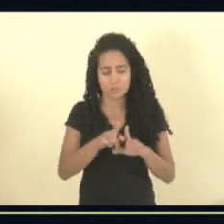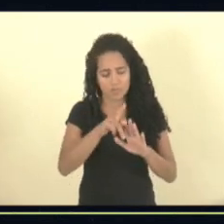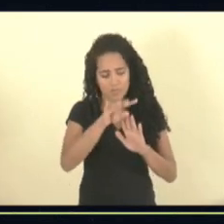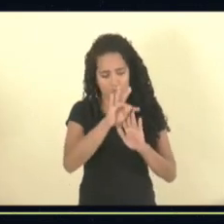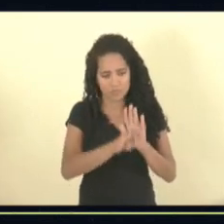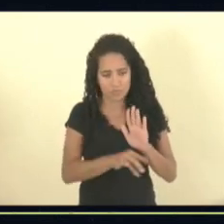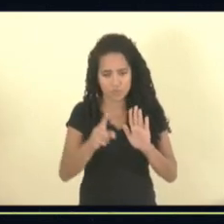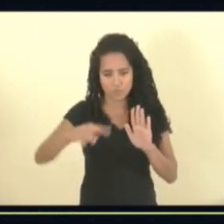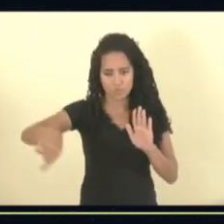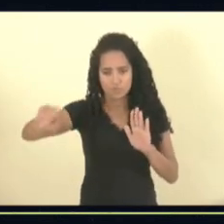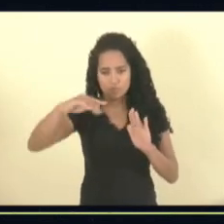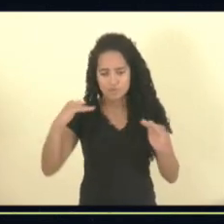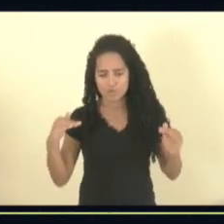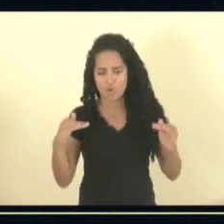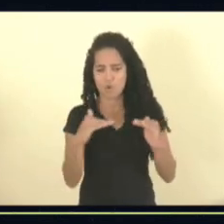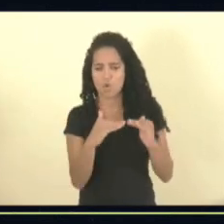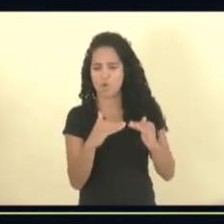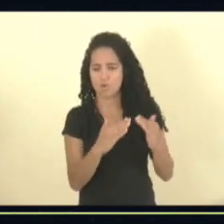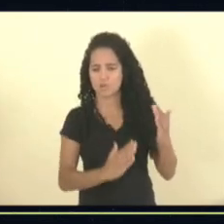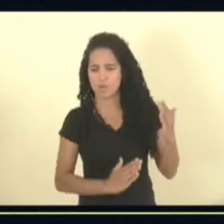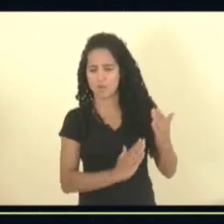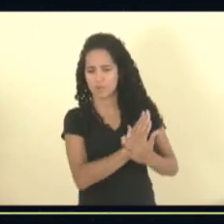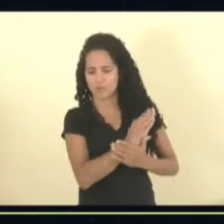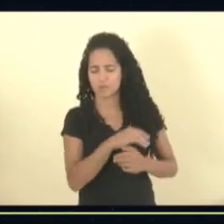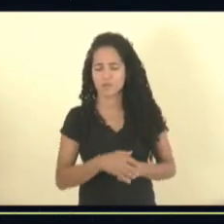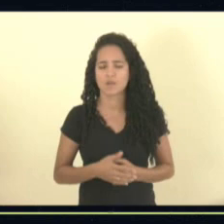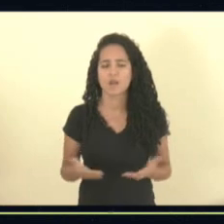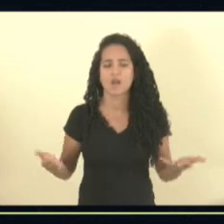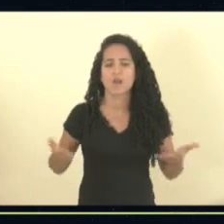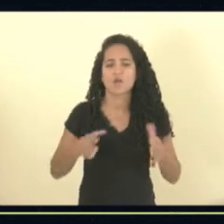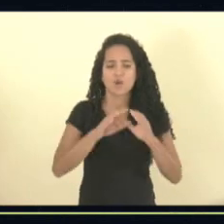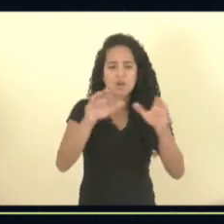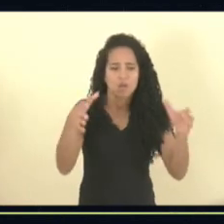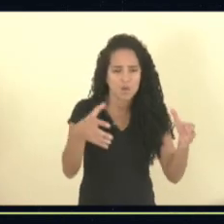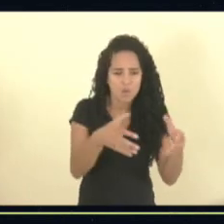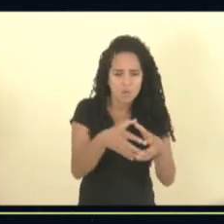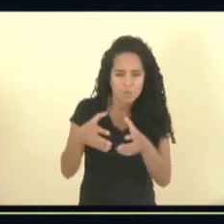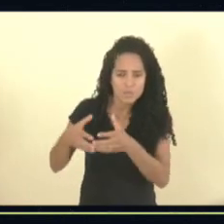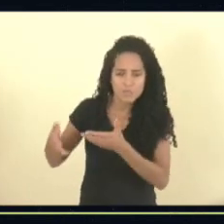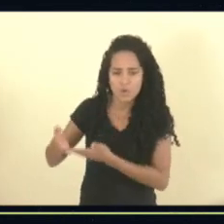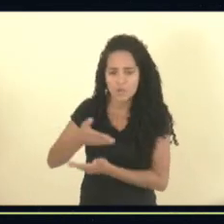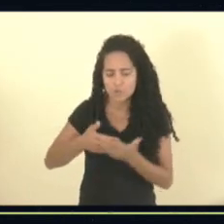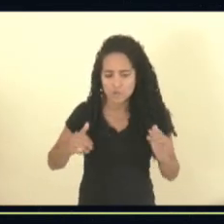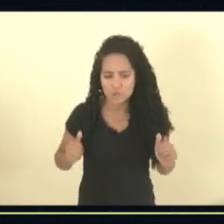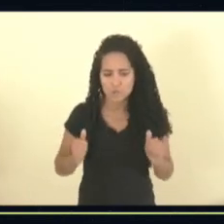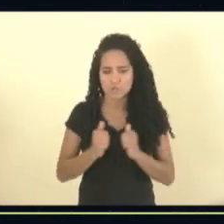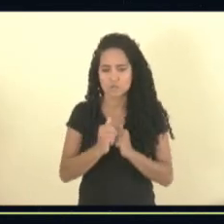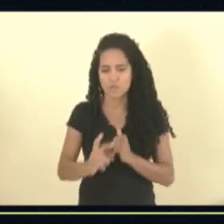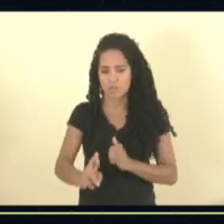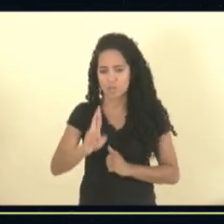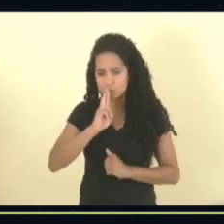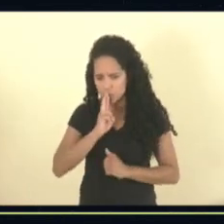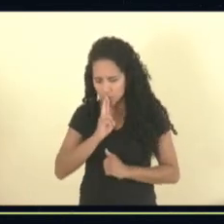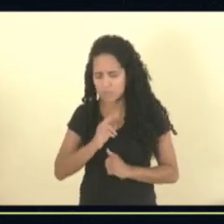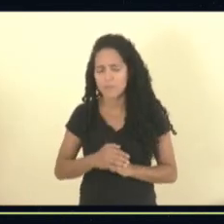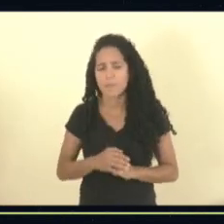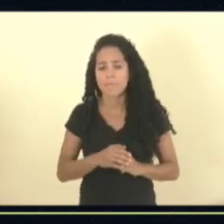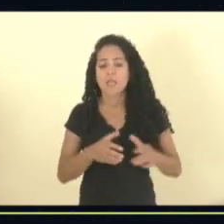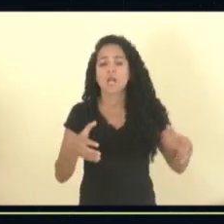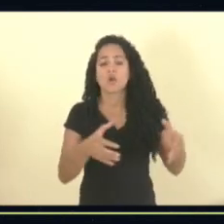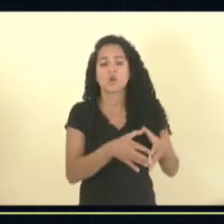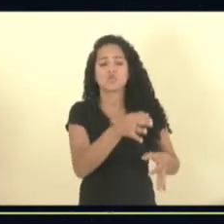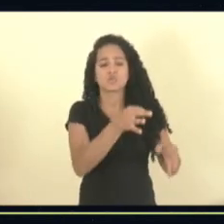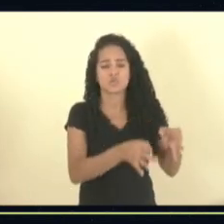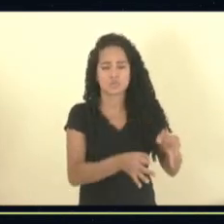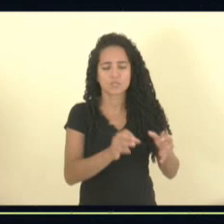plenário. Nesse momento, então, eu convoco as comissões em caráter reunido, Comissão de Justiça, Segurança